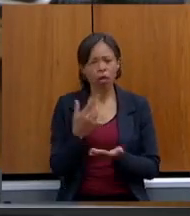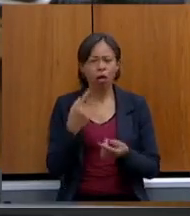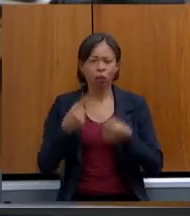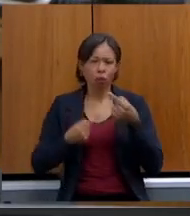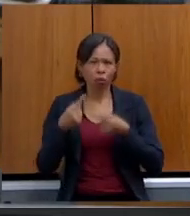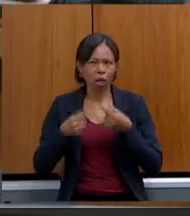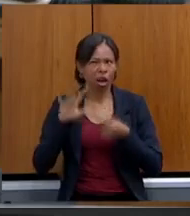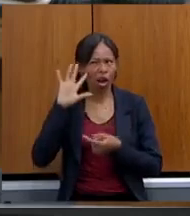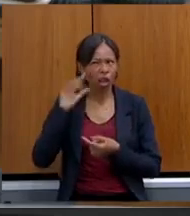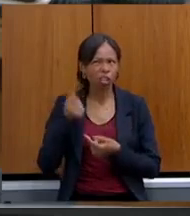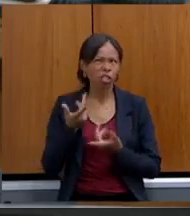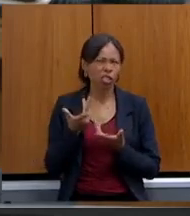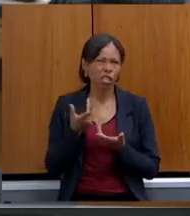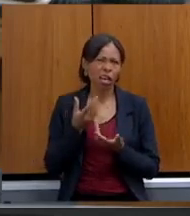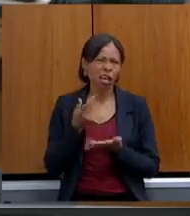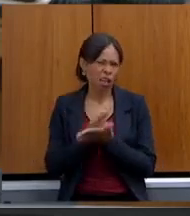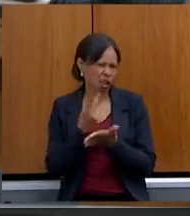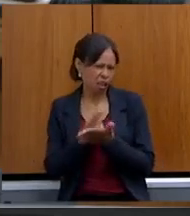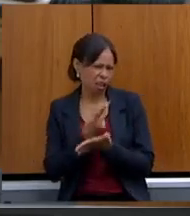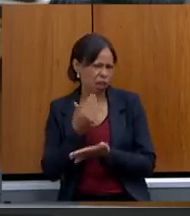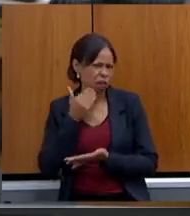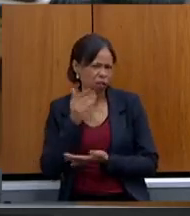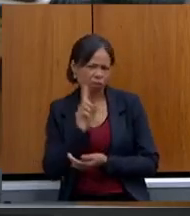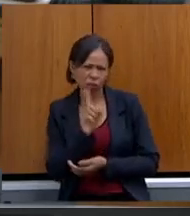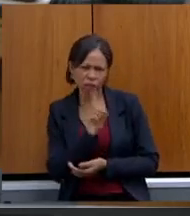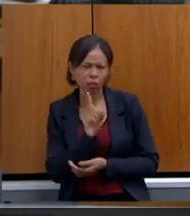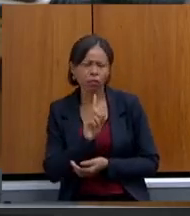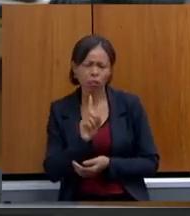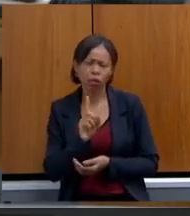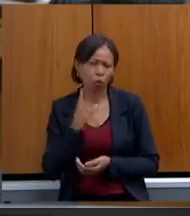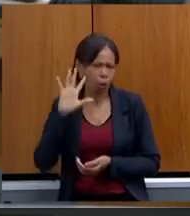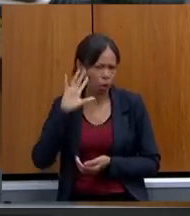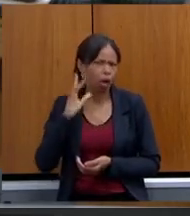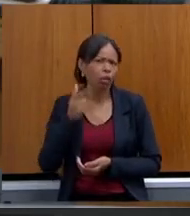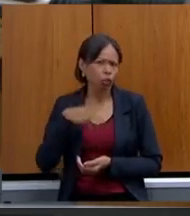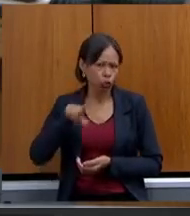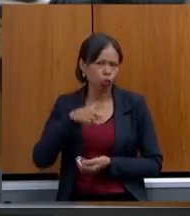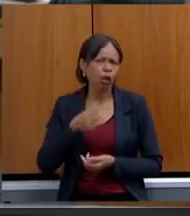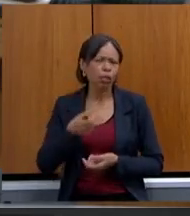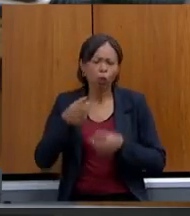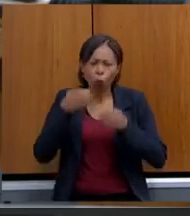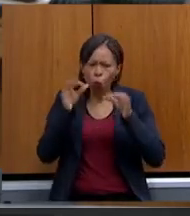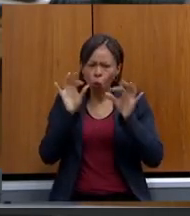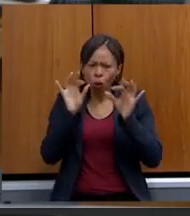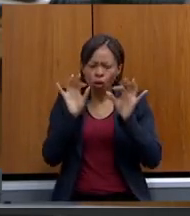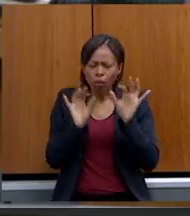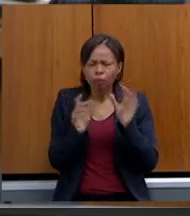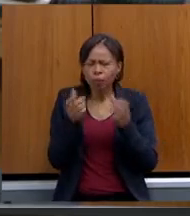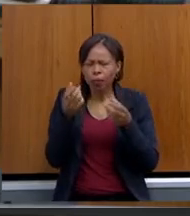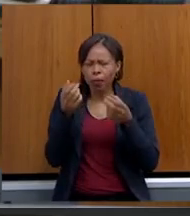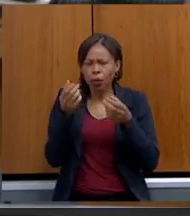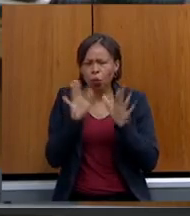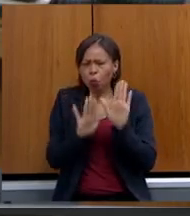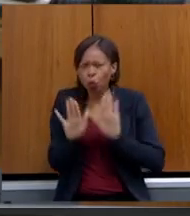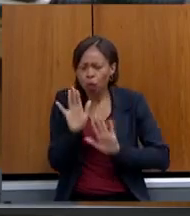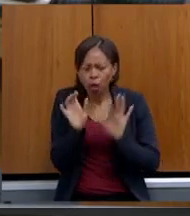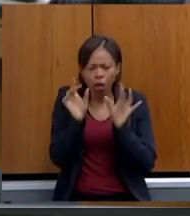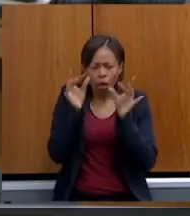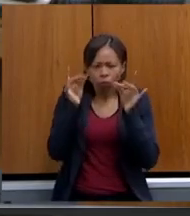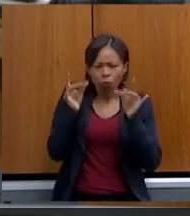interpretação tivemos o cuidado muito grande de compreender a sua interpretação a luz também dos preceitos legais e